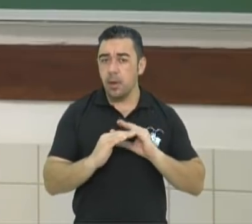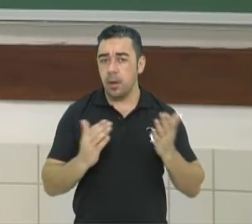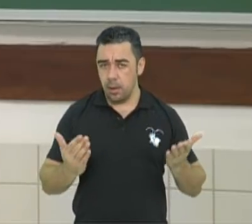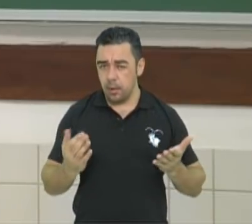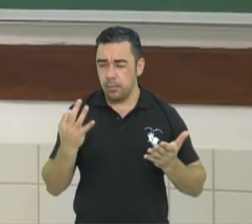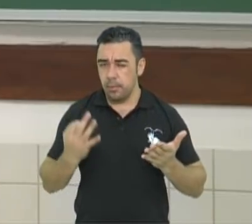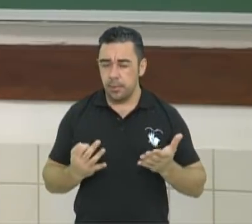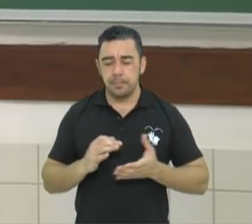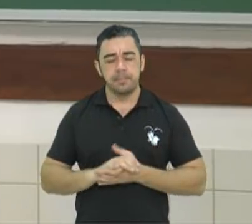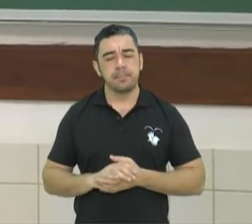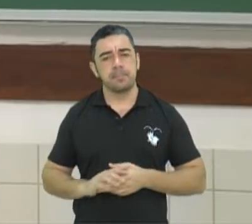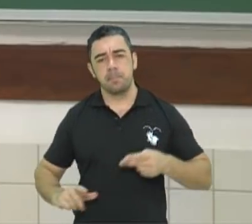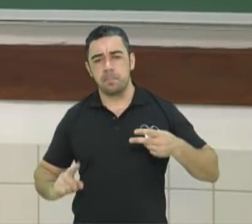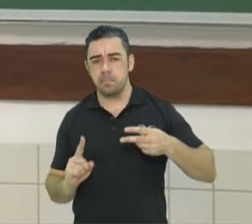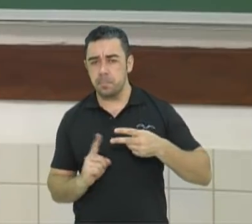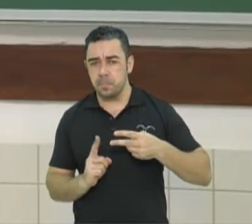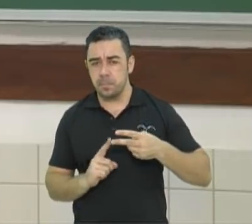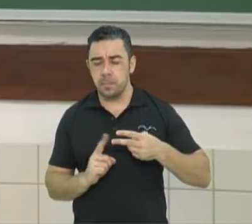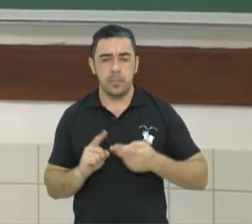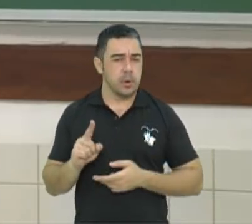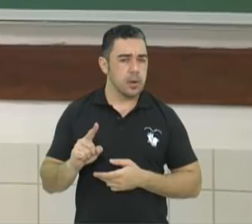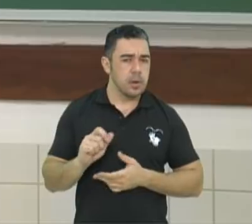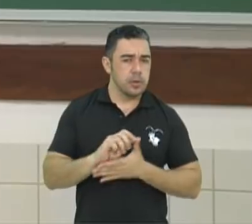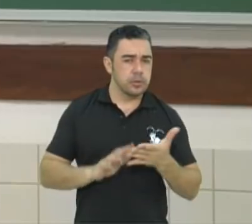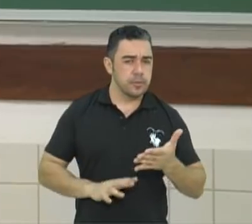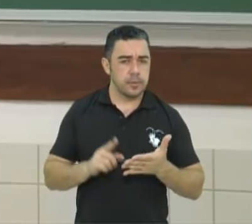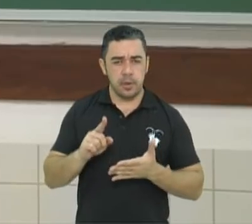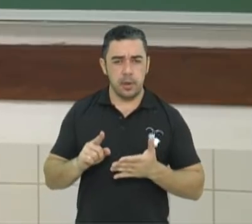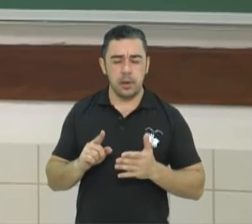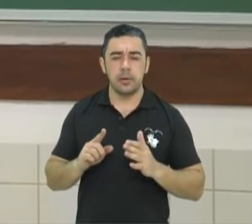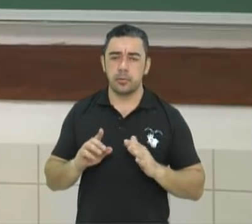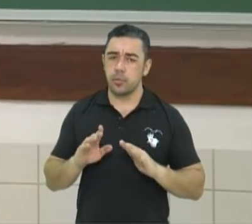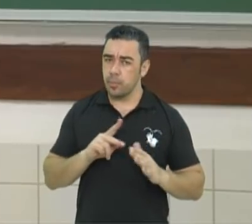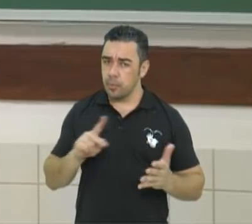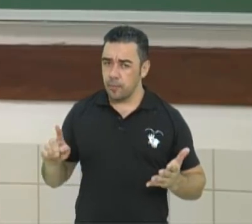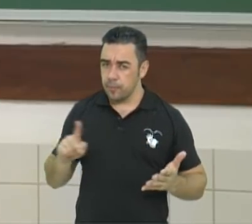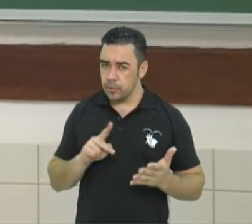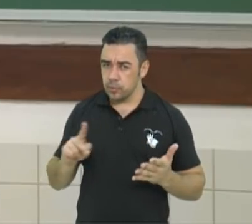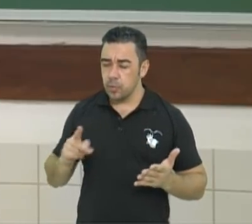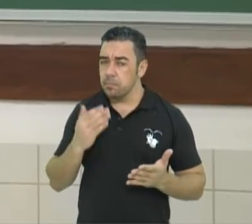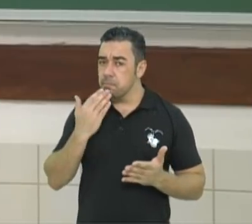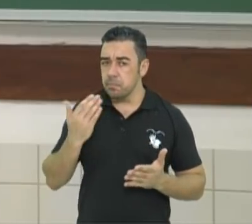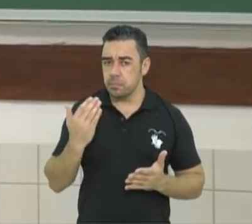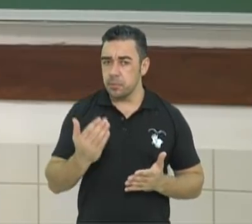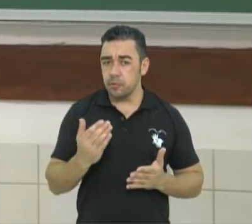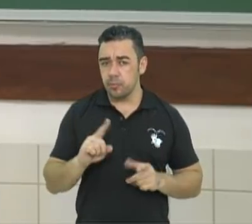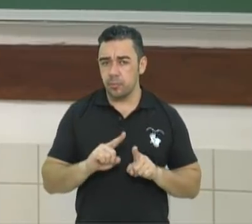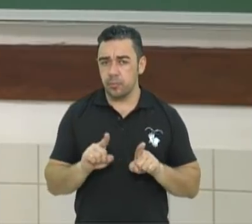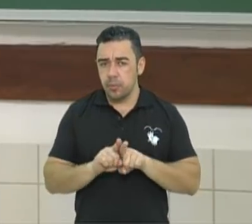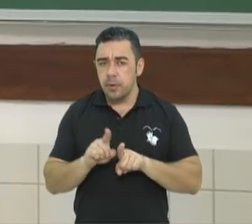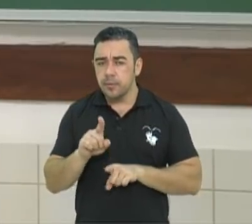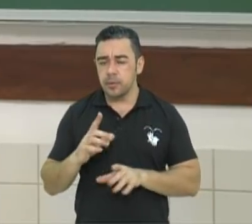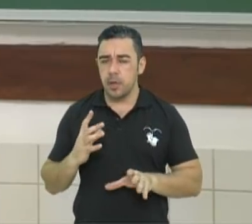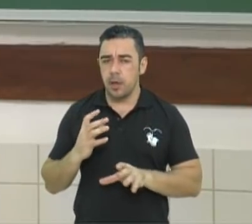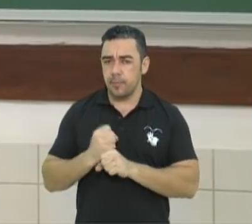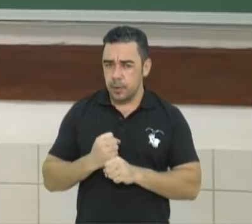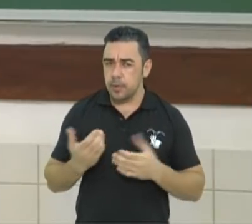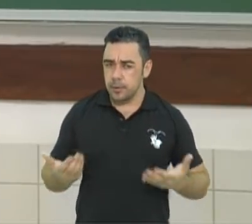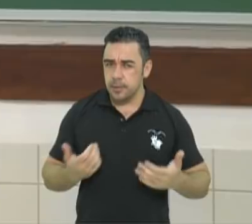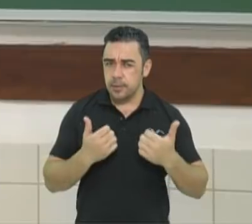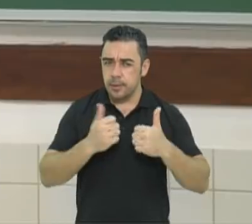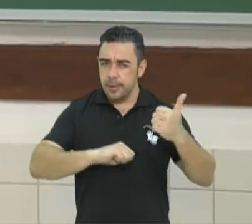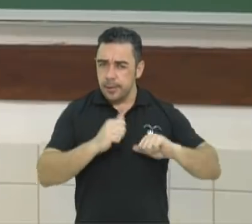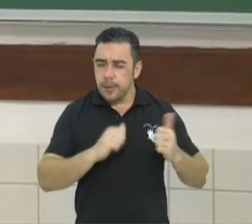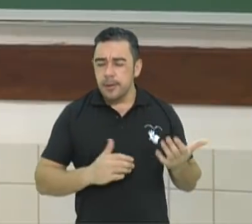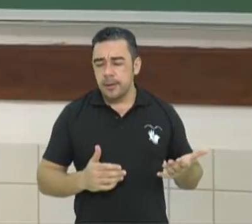certo? Também realize aquelas atividades do seu professor, as atividades avaliativas, veja se não ficou